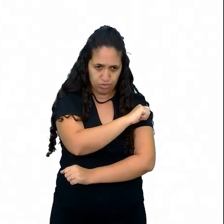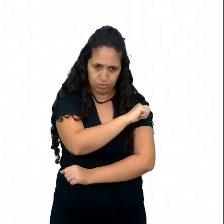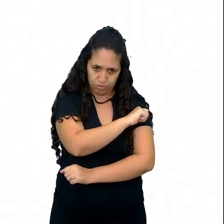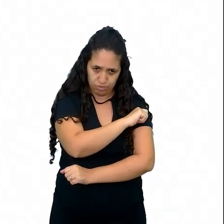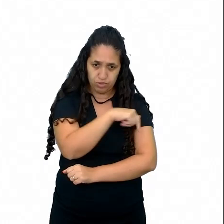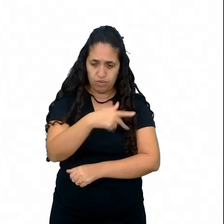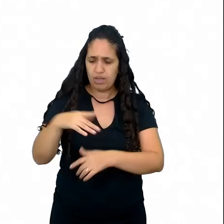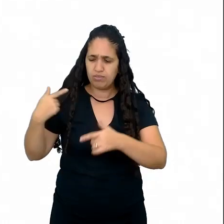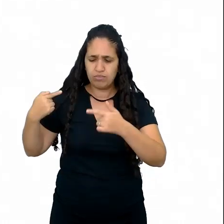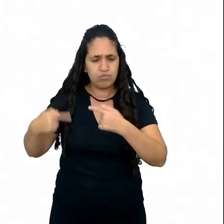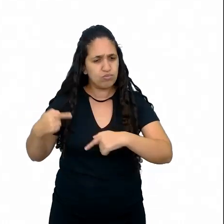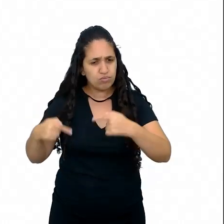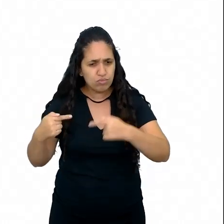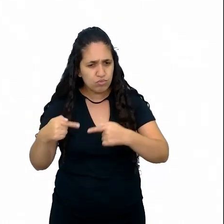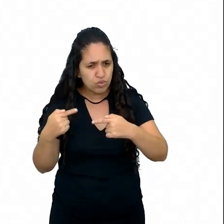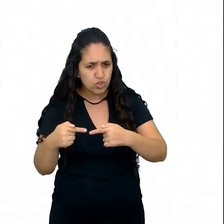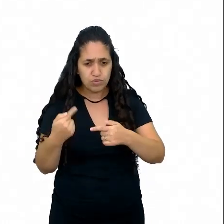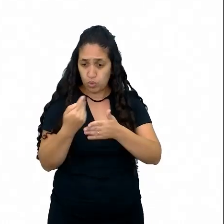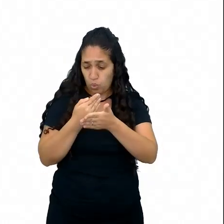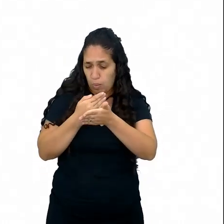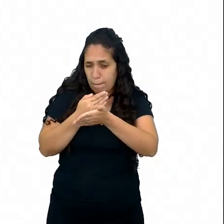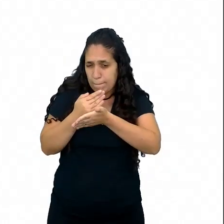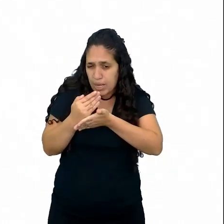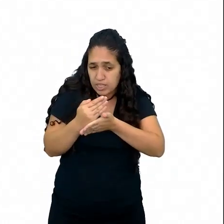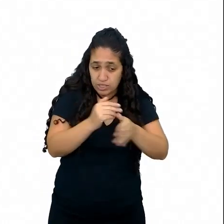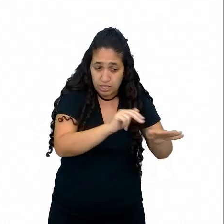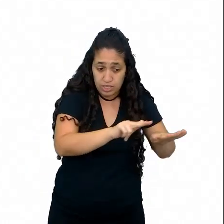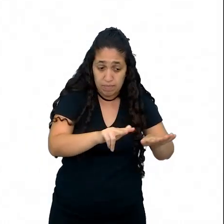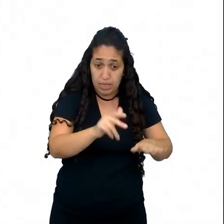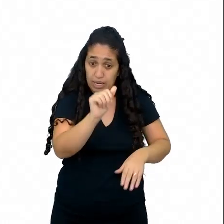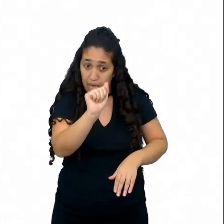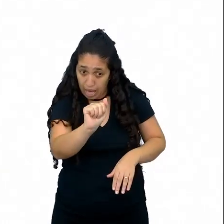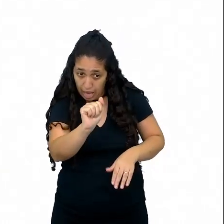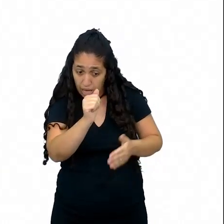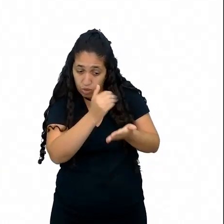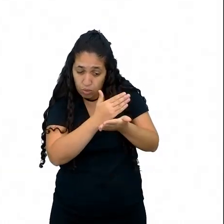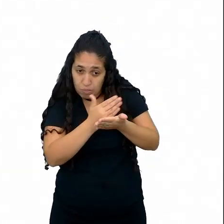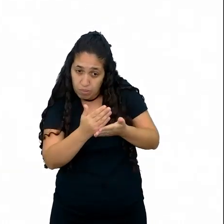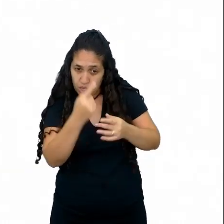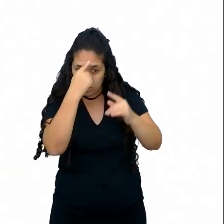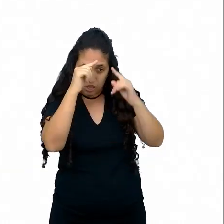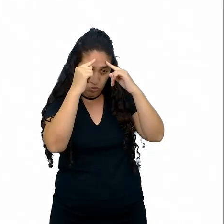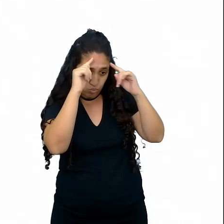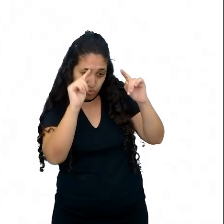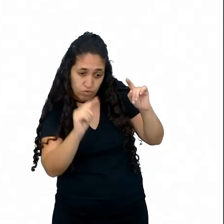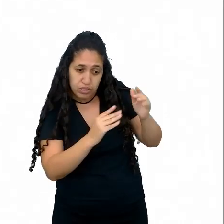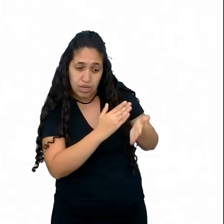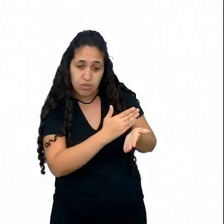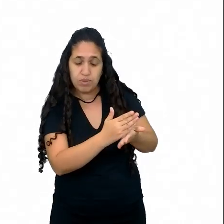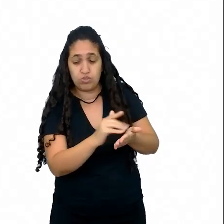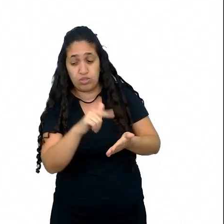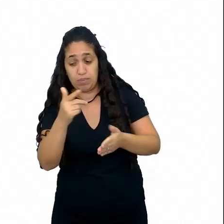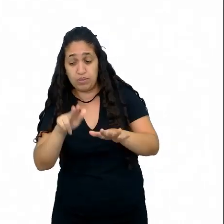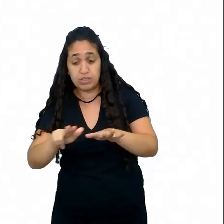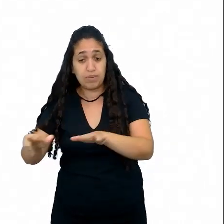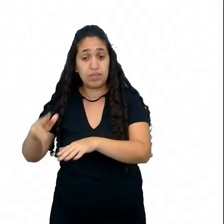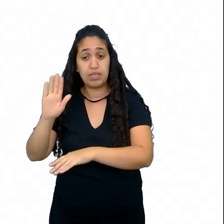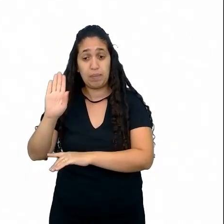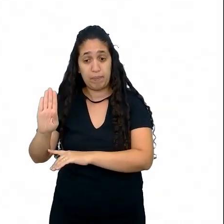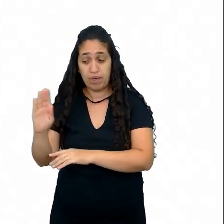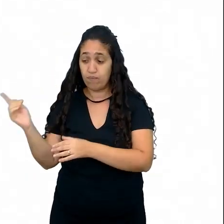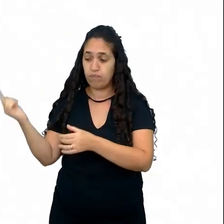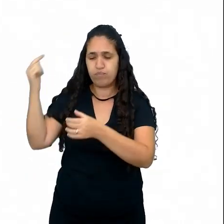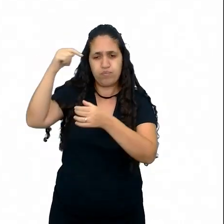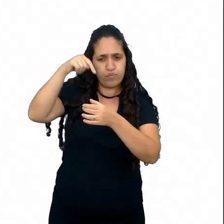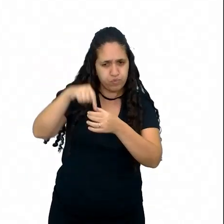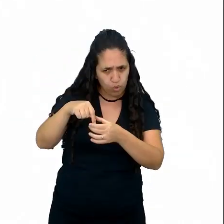quê? Discutindo. Começou a discussão na semana A, a gente levantou algumas dúvidas, algumas coisas. Nessa semana B, a gente faz o quê? Uma retomada